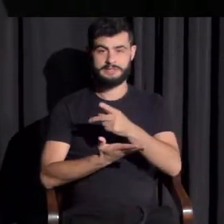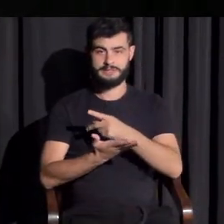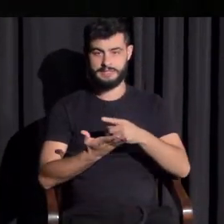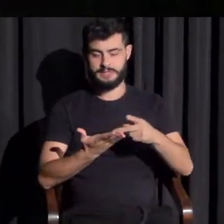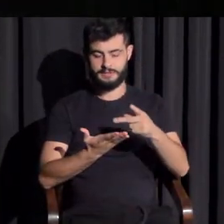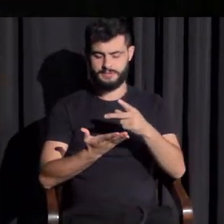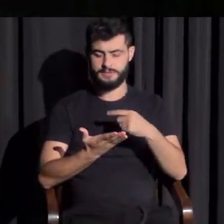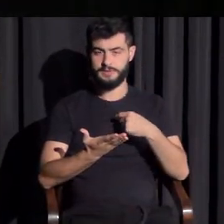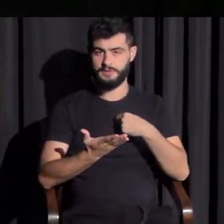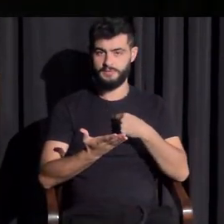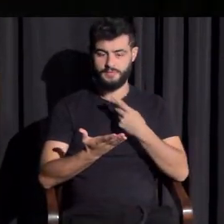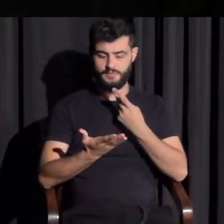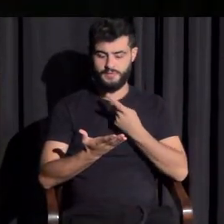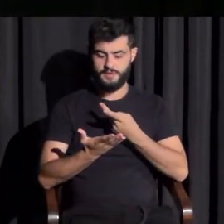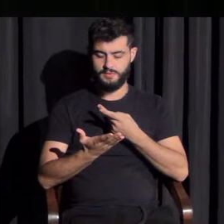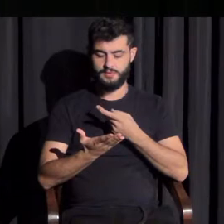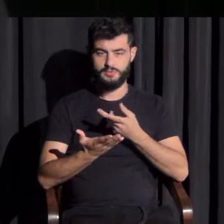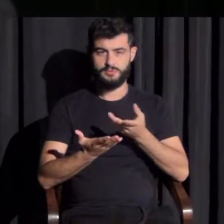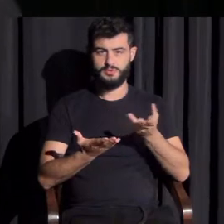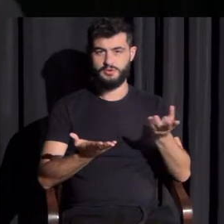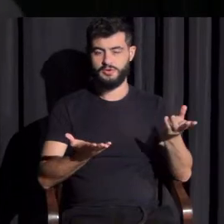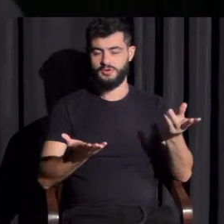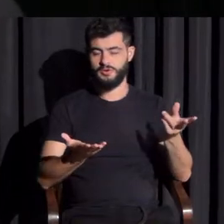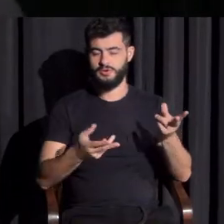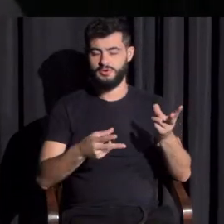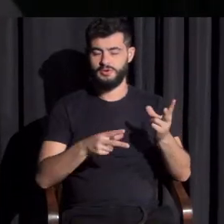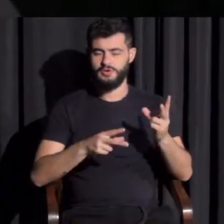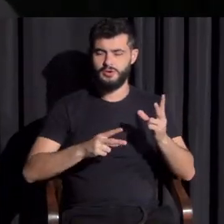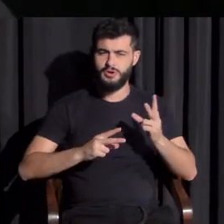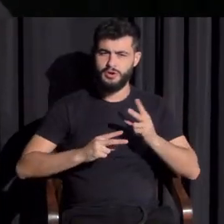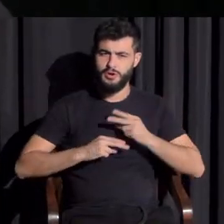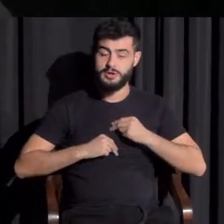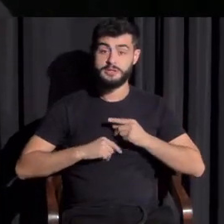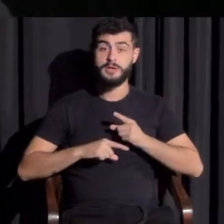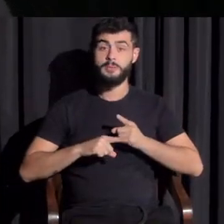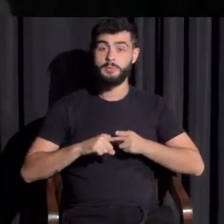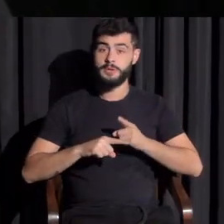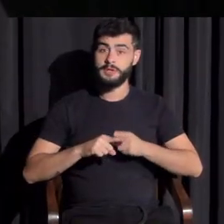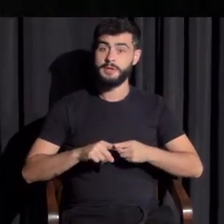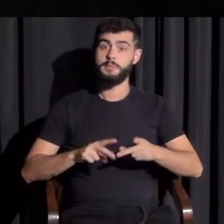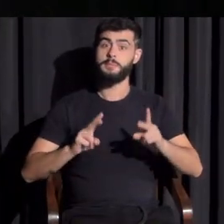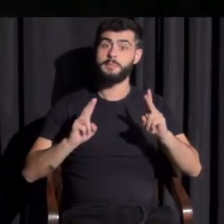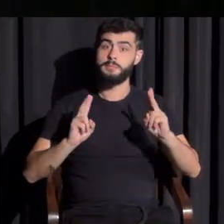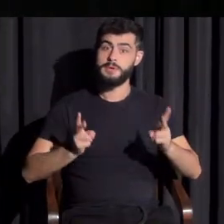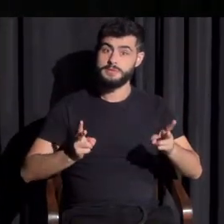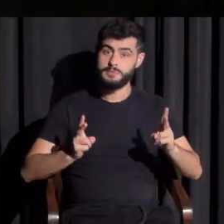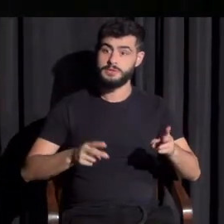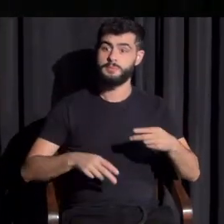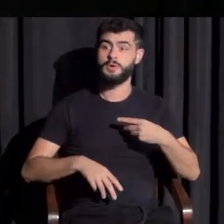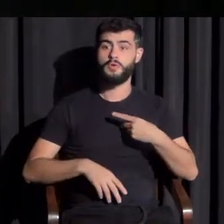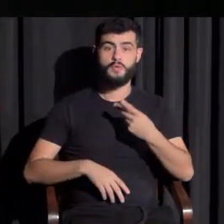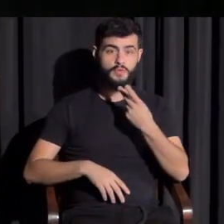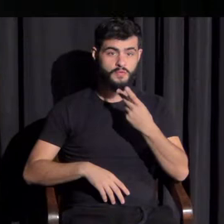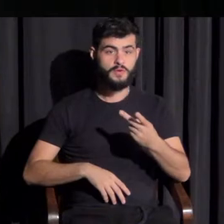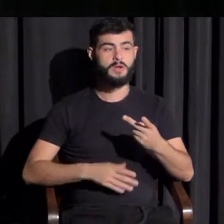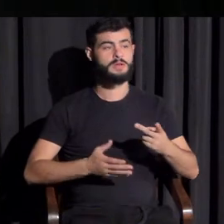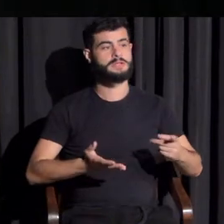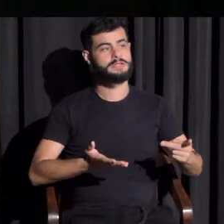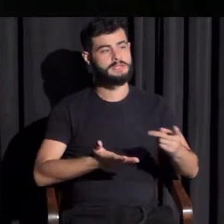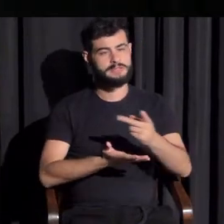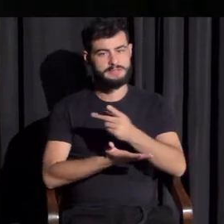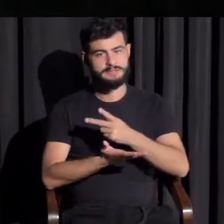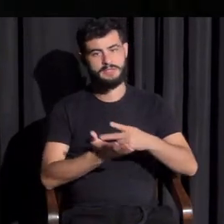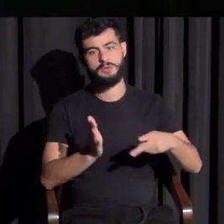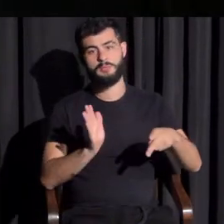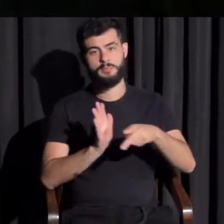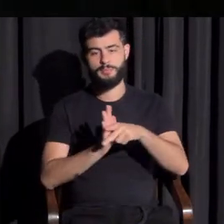senhora, quer dizer, é a coisa, né? Porque, ao mesmo tempo que reforça o que eu falava sobre os desenhos como fontes históricas, né,